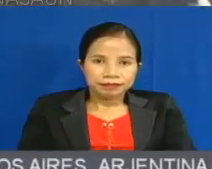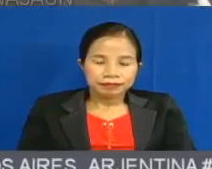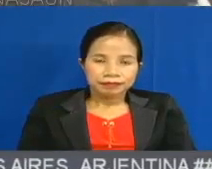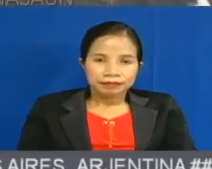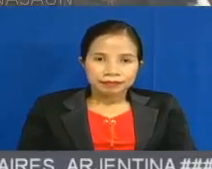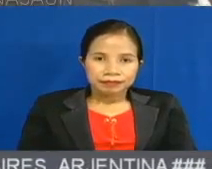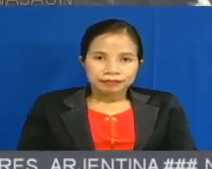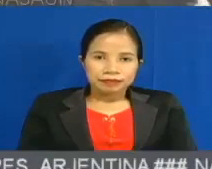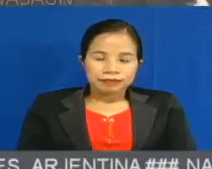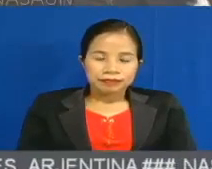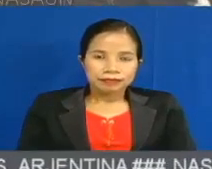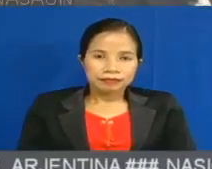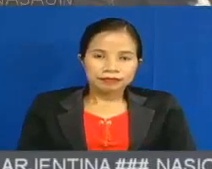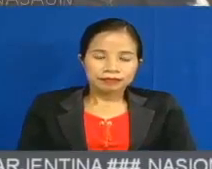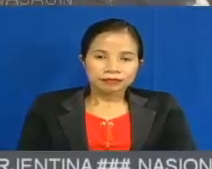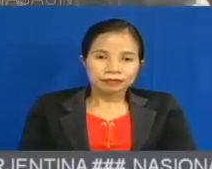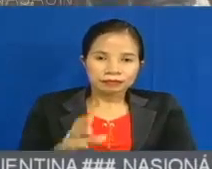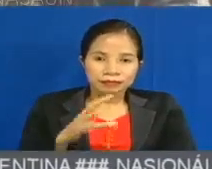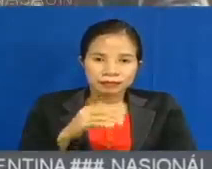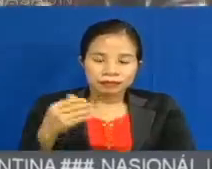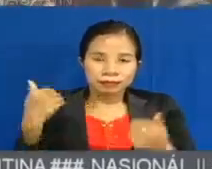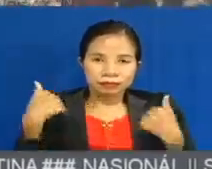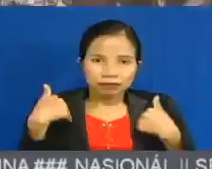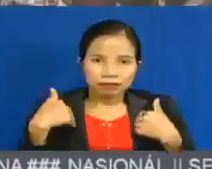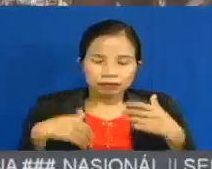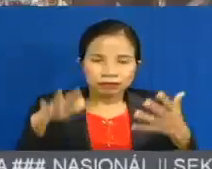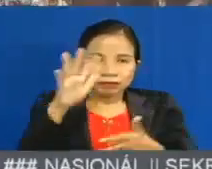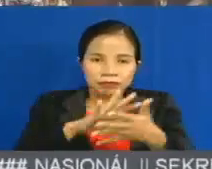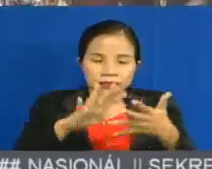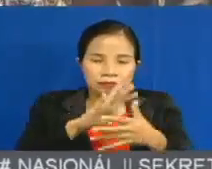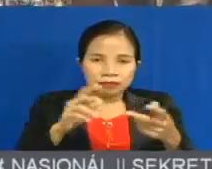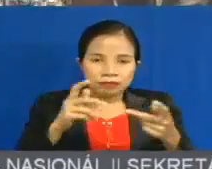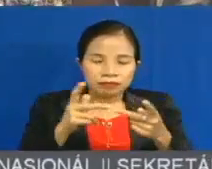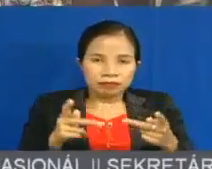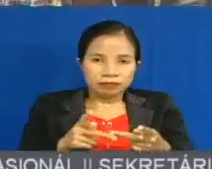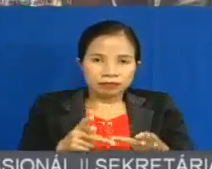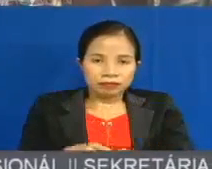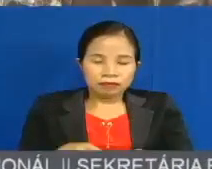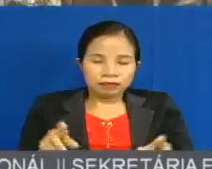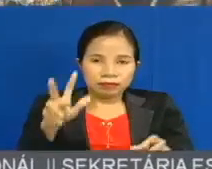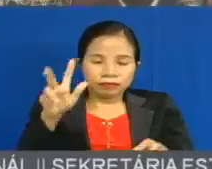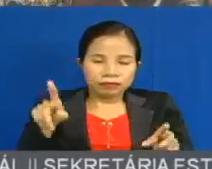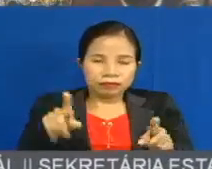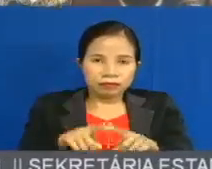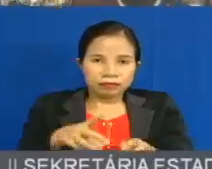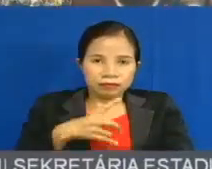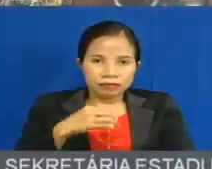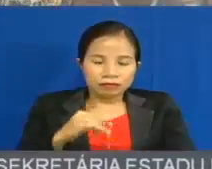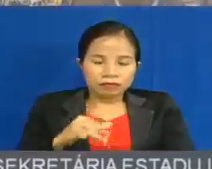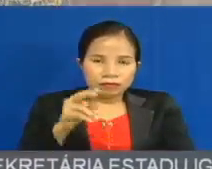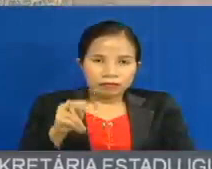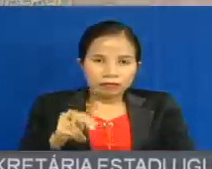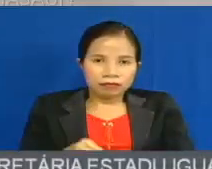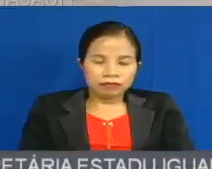quartel-general. Domos e iamos a cerimônia solene e a Fatin Tolu Magahadesan e a capital de Lirindian se